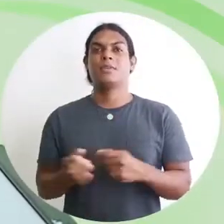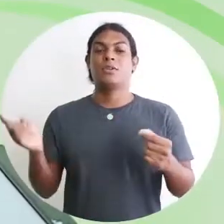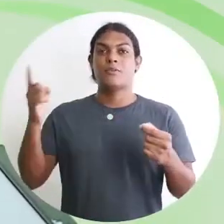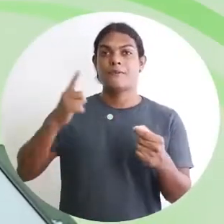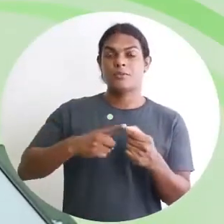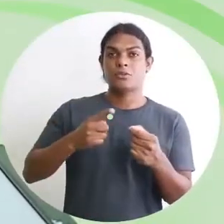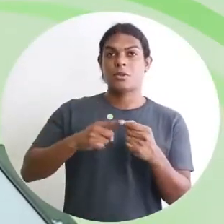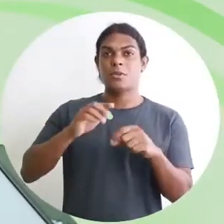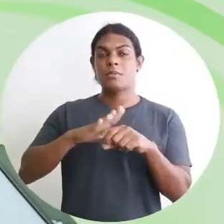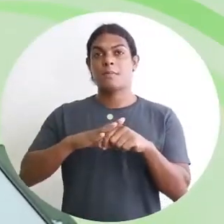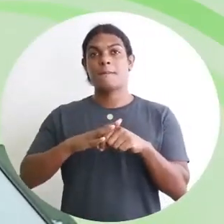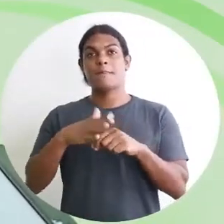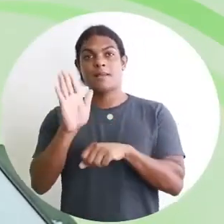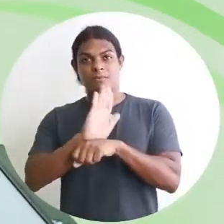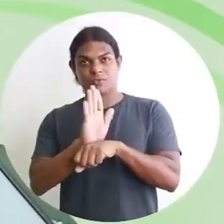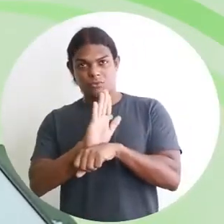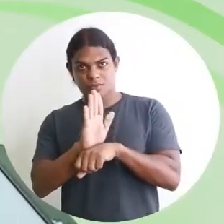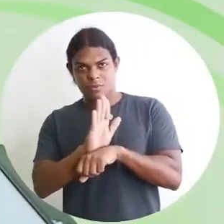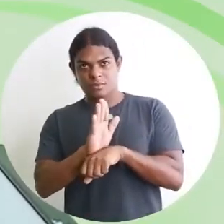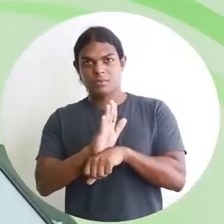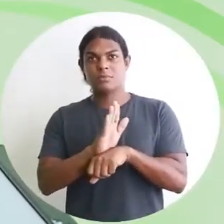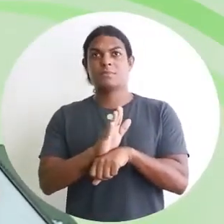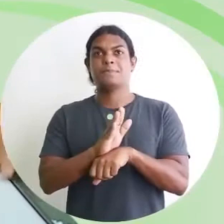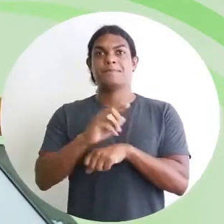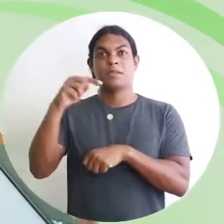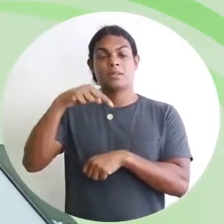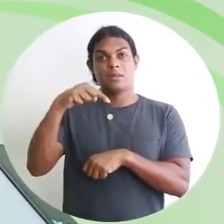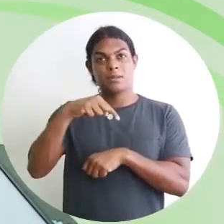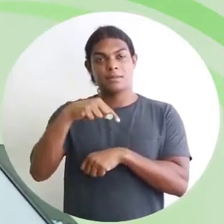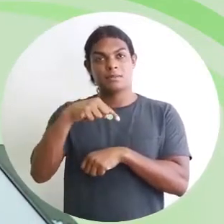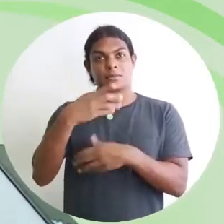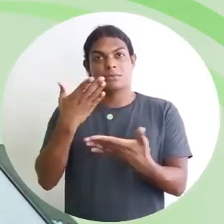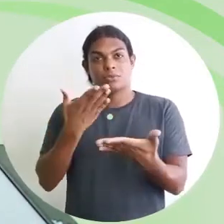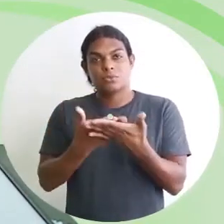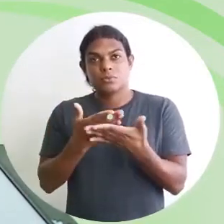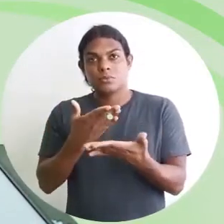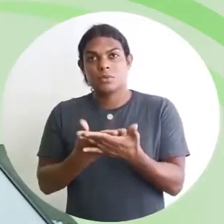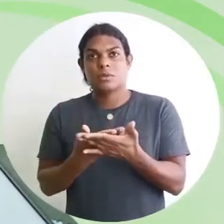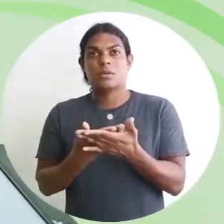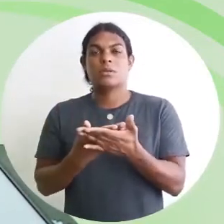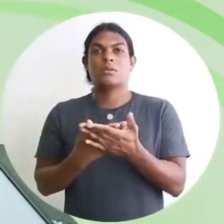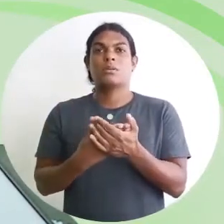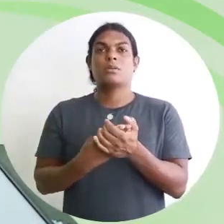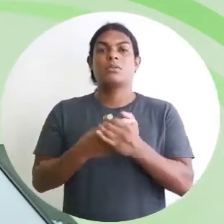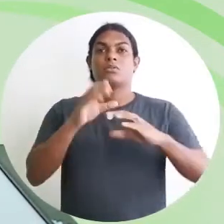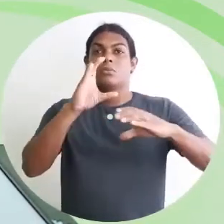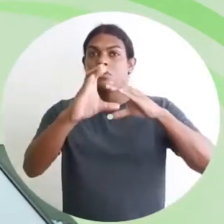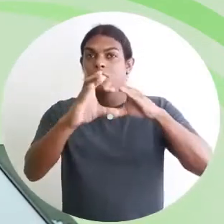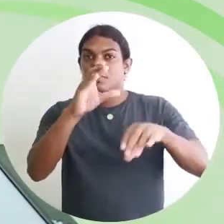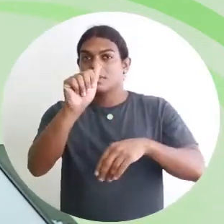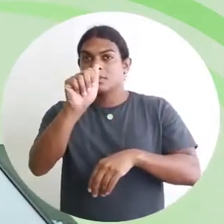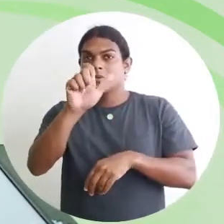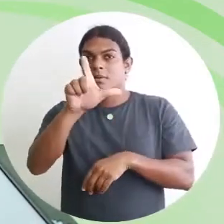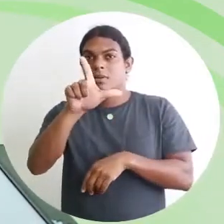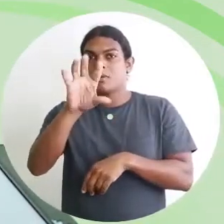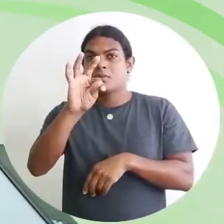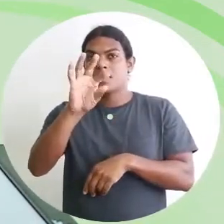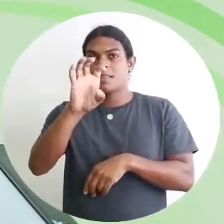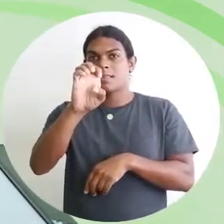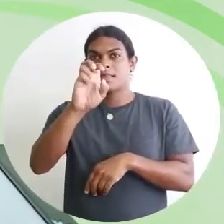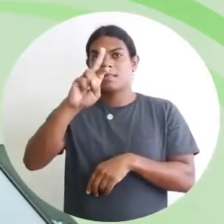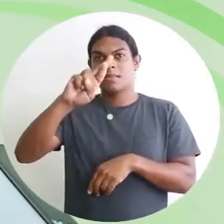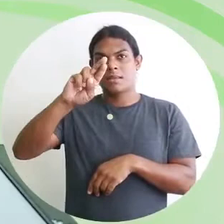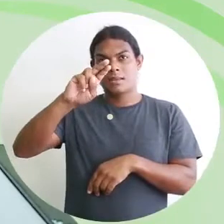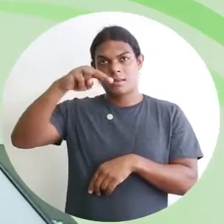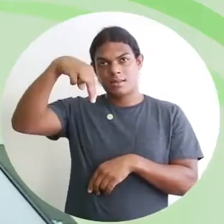Voltamos aqui com mais uma videoaula. Nessa videoaula a gente vai entender um pouco sobre comunicação alternativa.